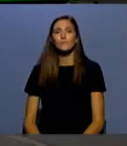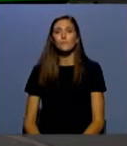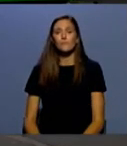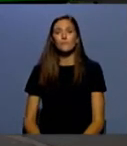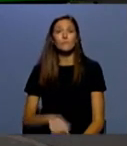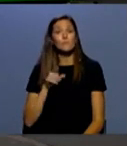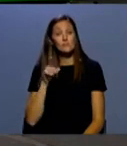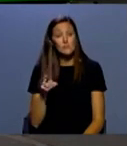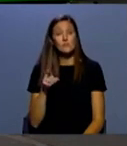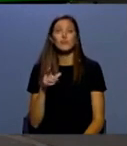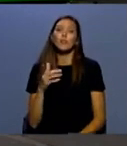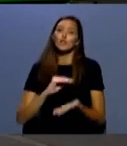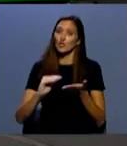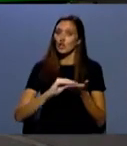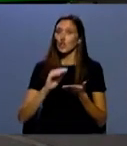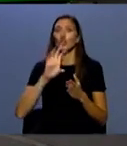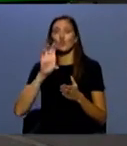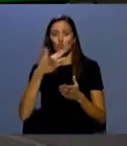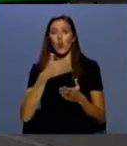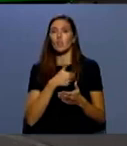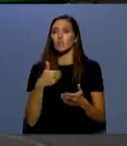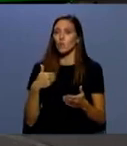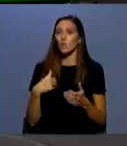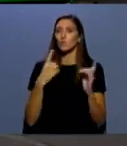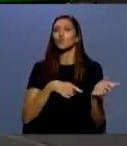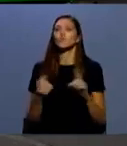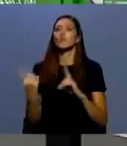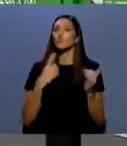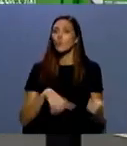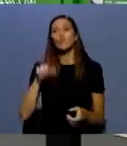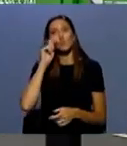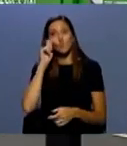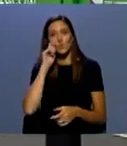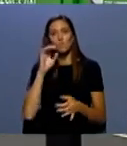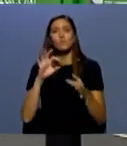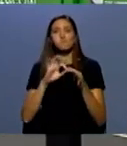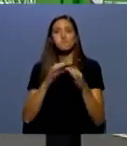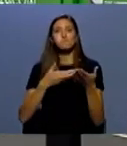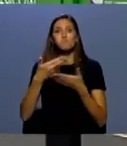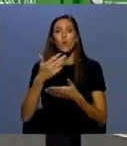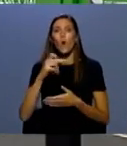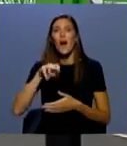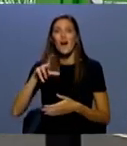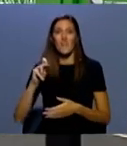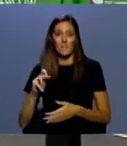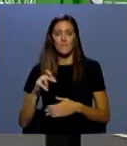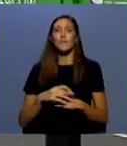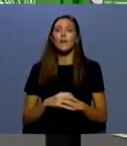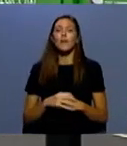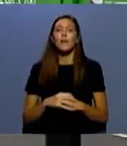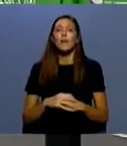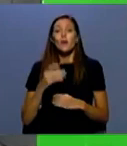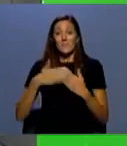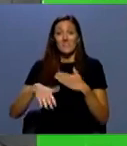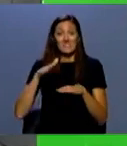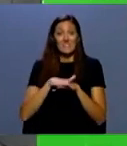Esta é uma ação que envolve as Secretarias Regionais da Saúde, dos Transportes e do Turismo em parceria com a Aneroportos. A partir desta terça-feira,